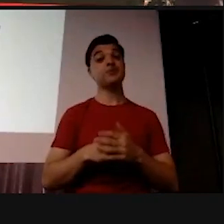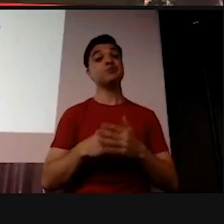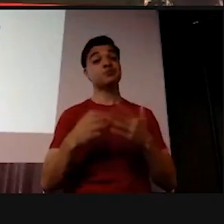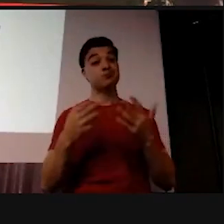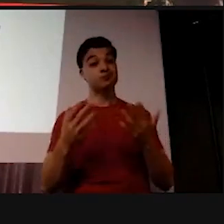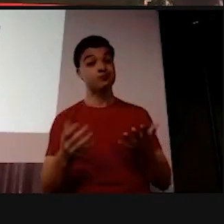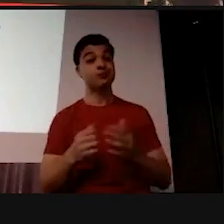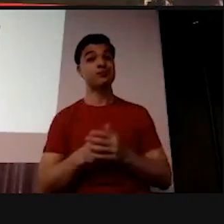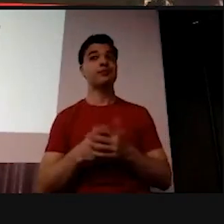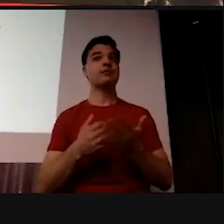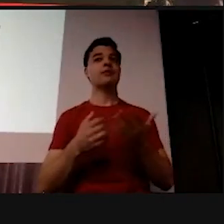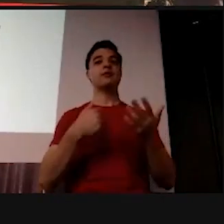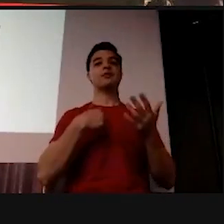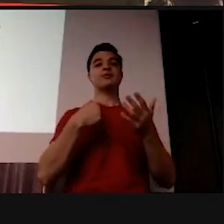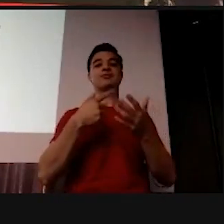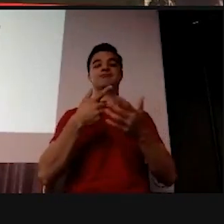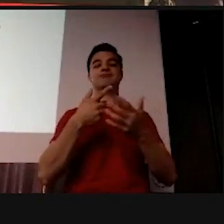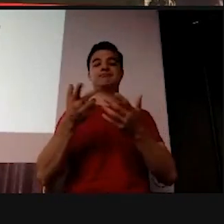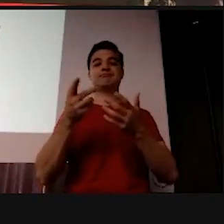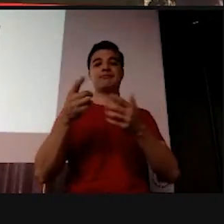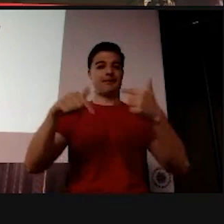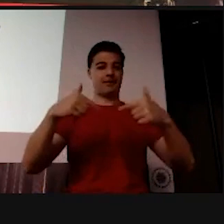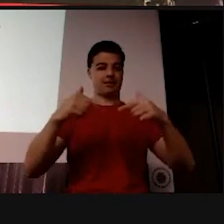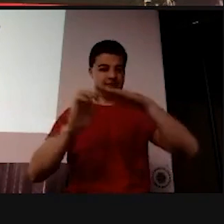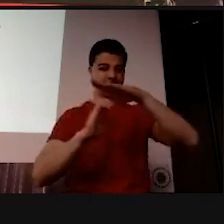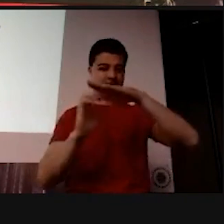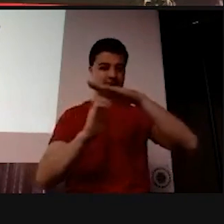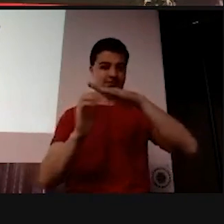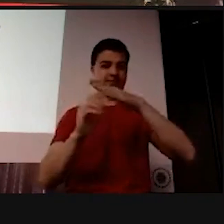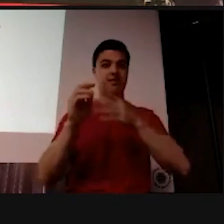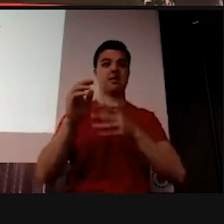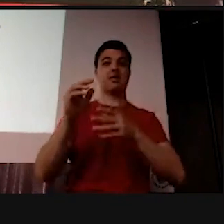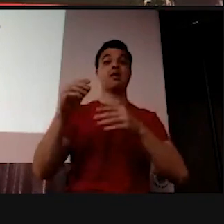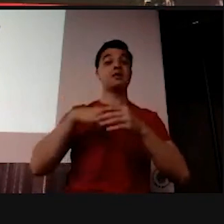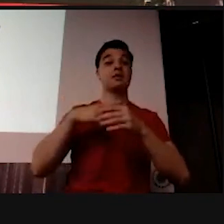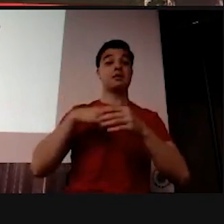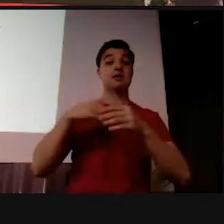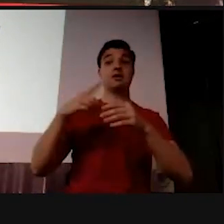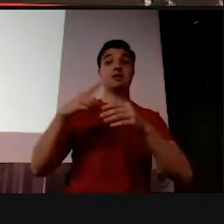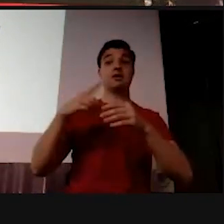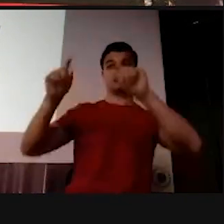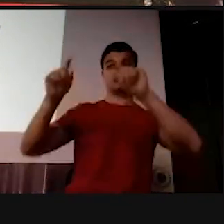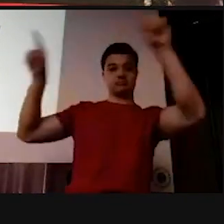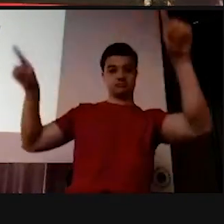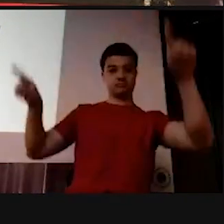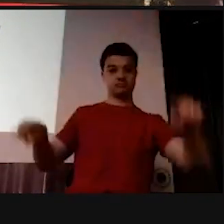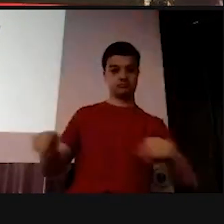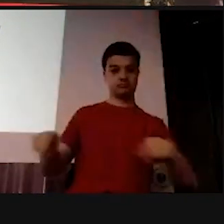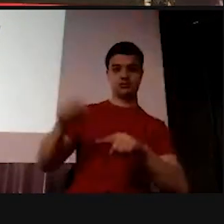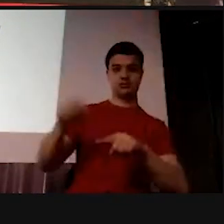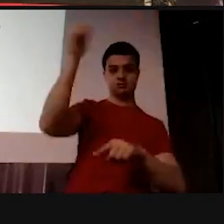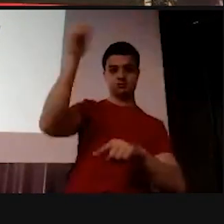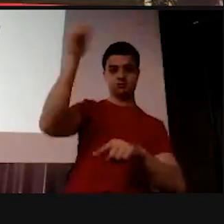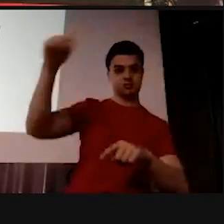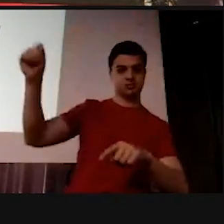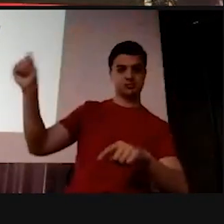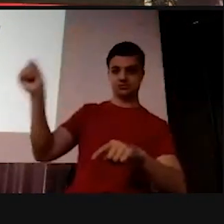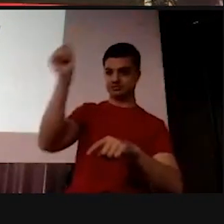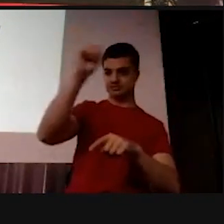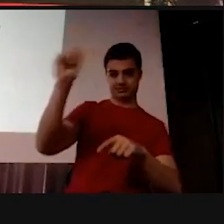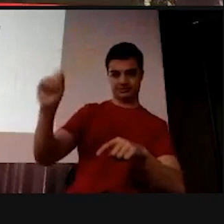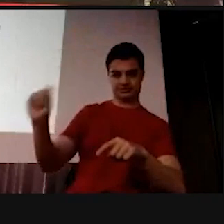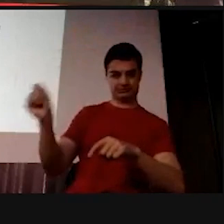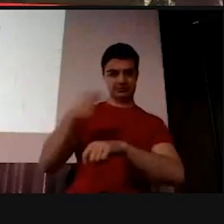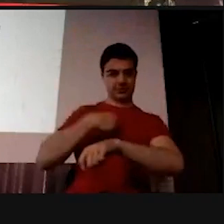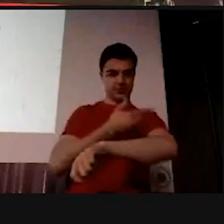e errei, mas aprendi isso, resolvi dessa forma. E de tempos em tempos a nossa equipe se reúne para falar disso. Como é que